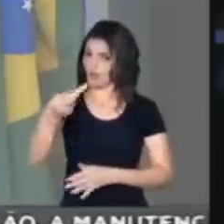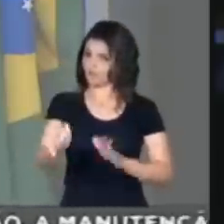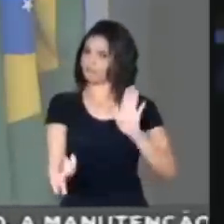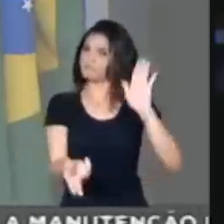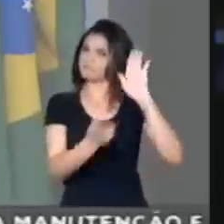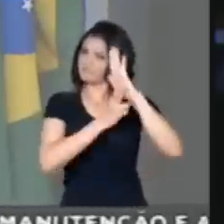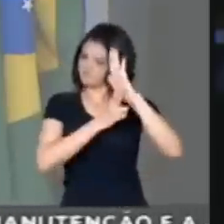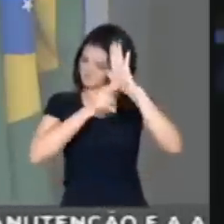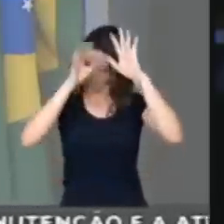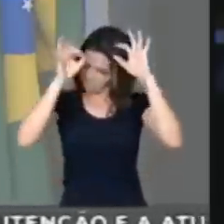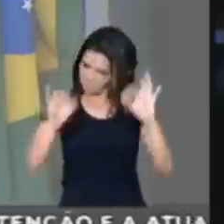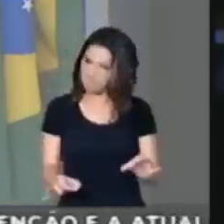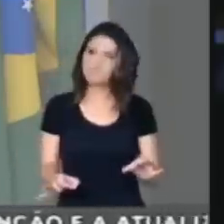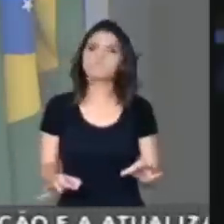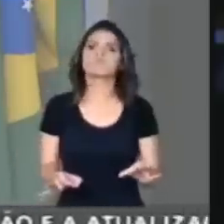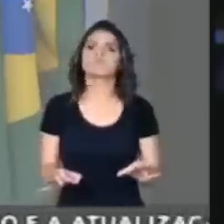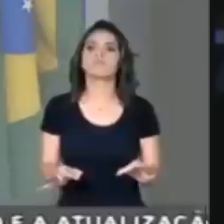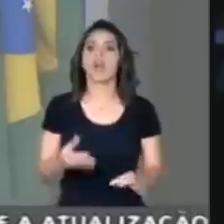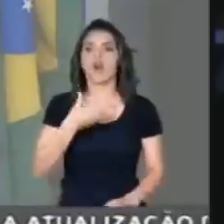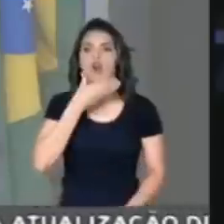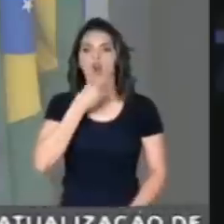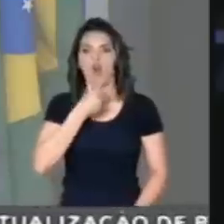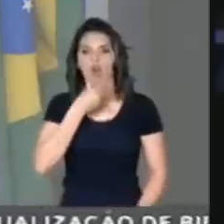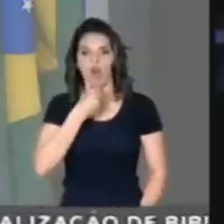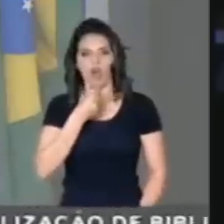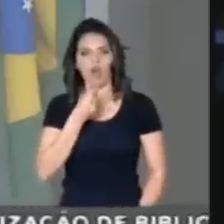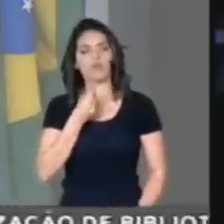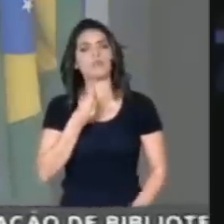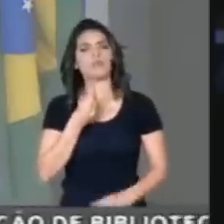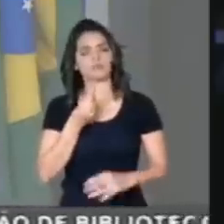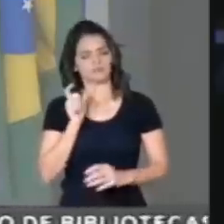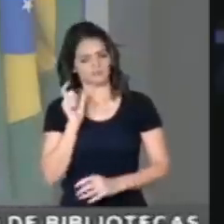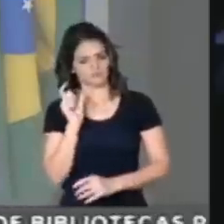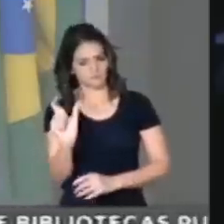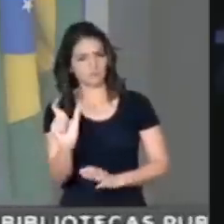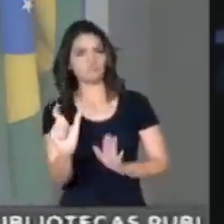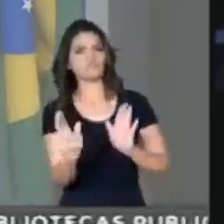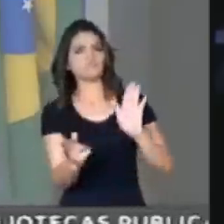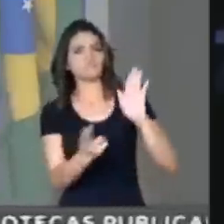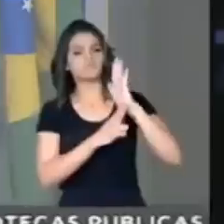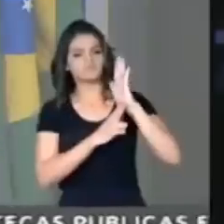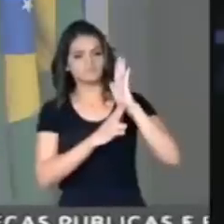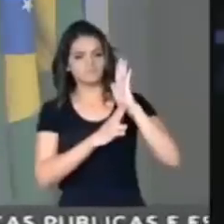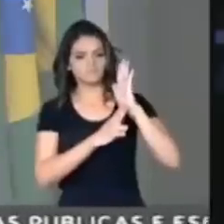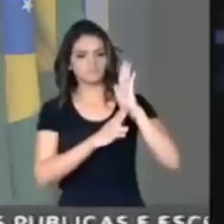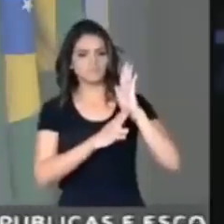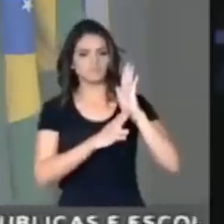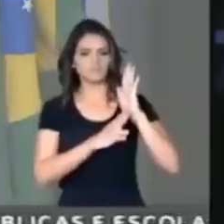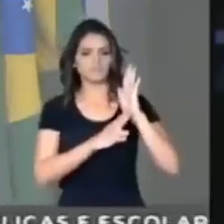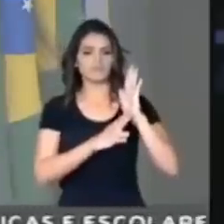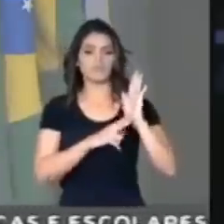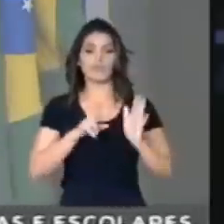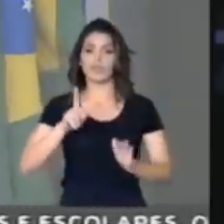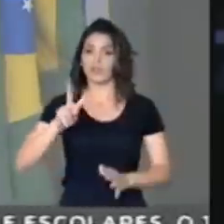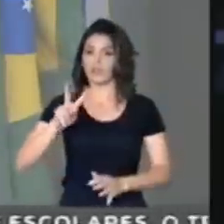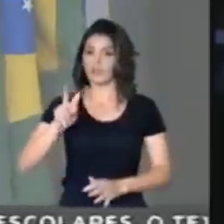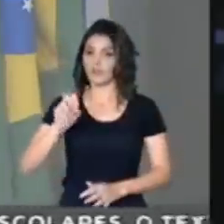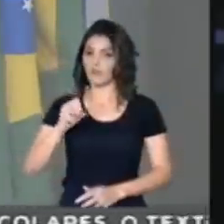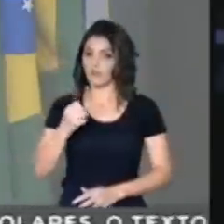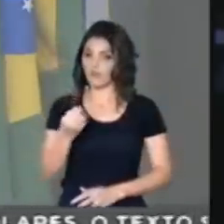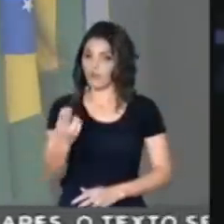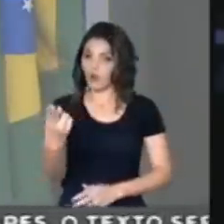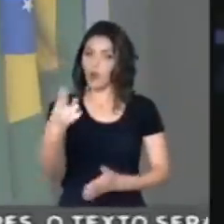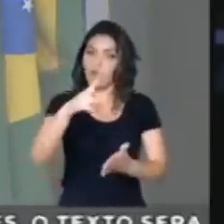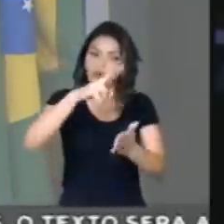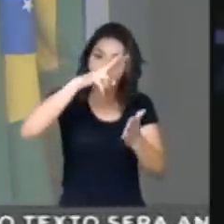afirmação, homem de palavra que sou, venho aqui ler exatamente